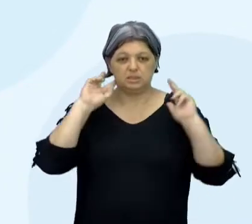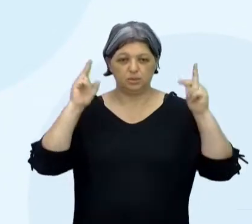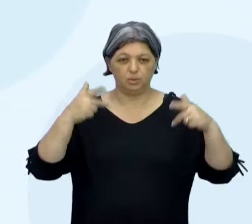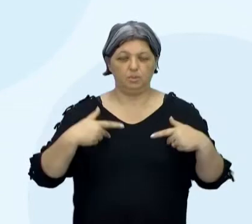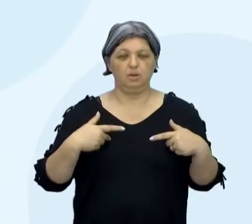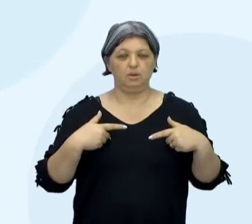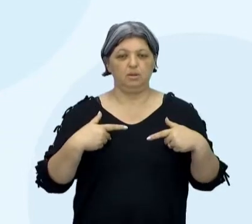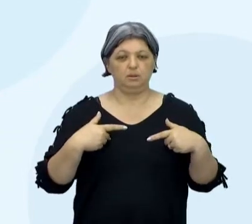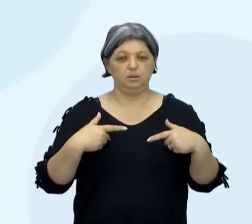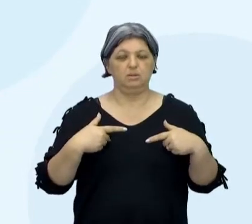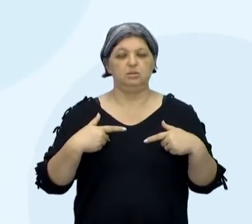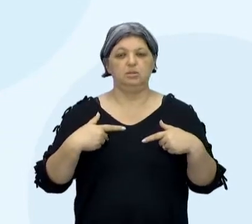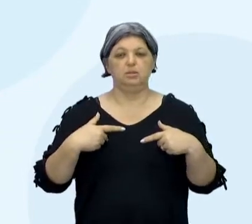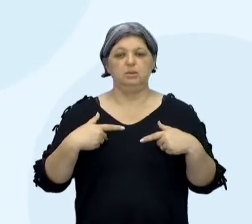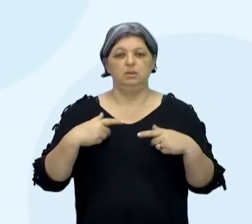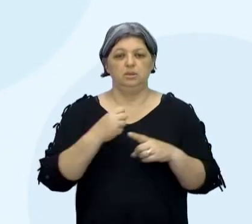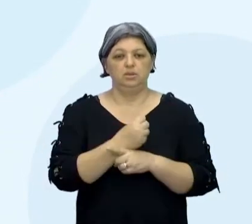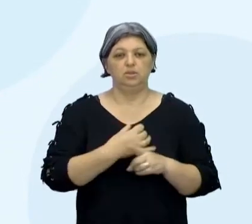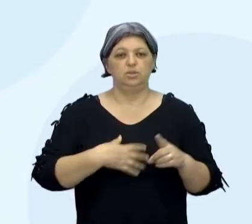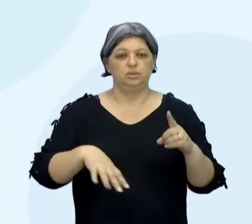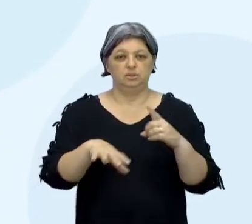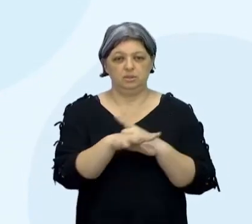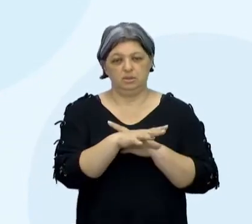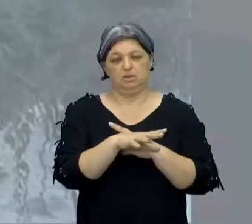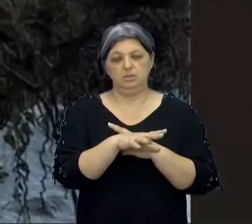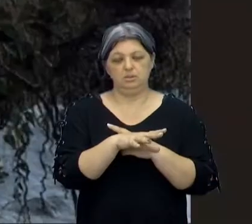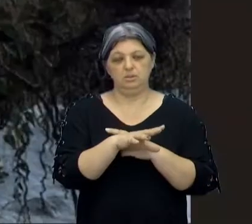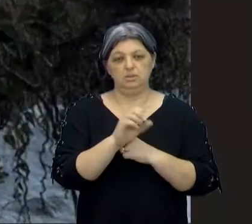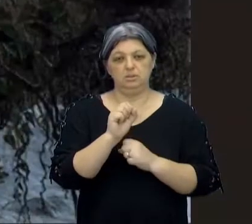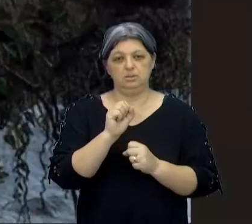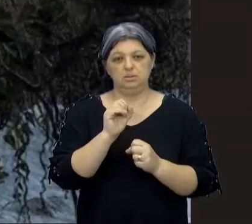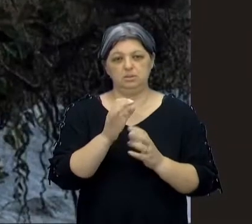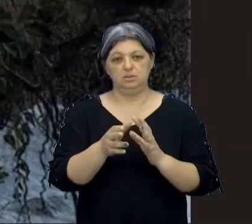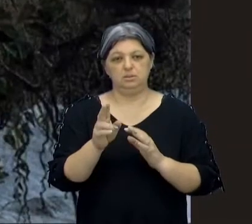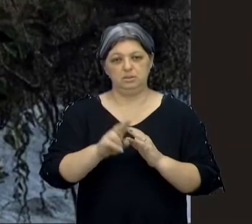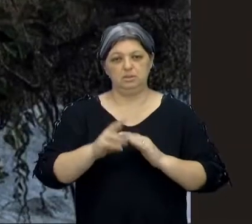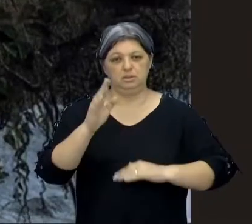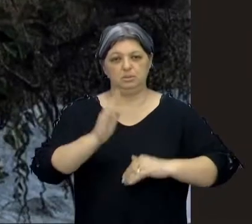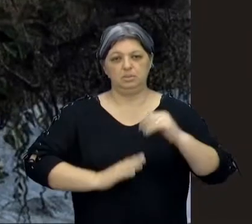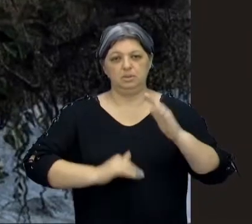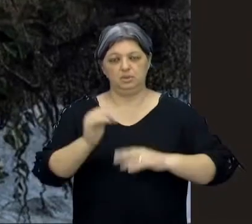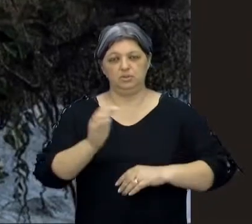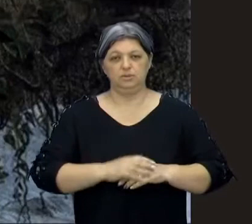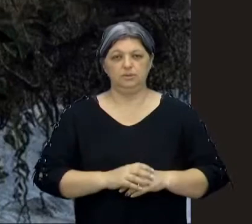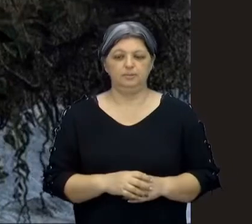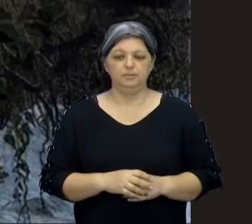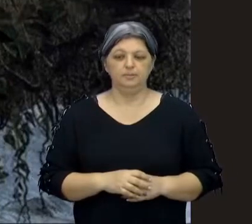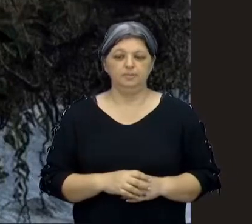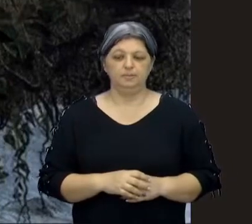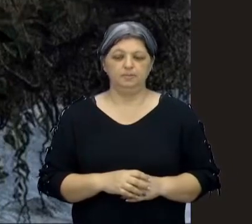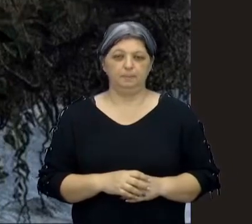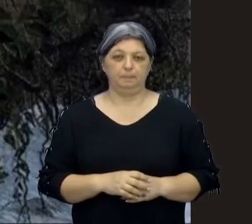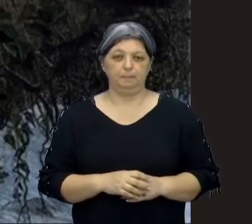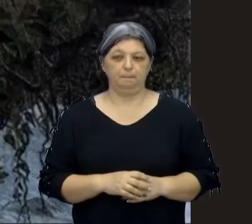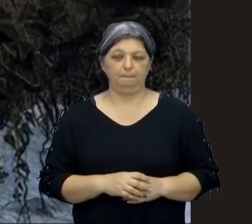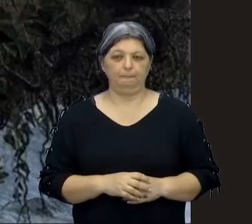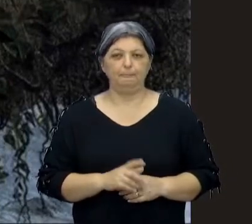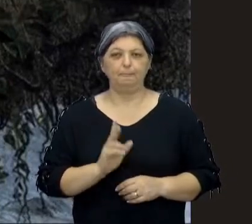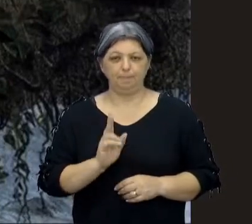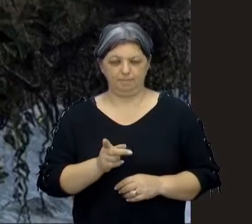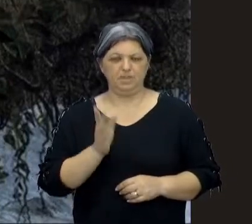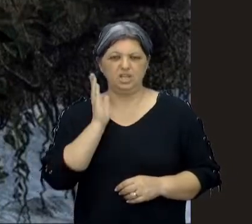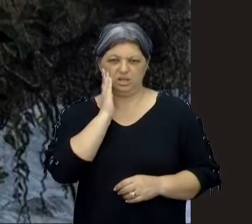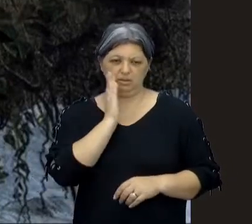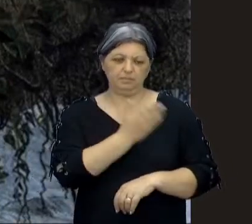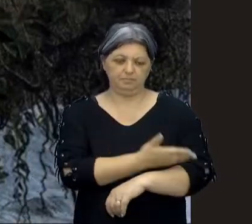humanas e sociais aplicadas pessoal pode votar em mim como sempre né você já estão acostumados